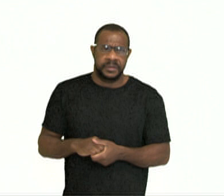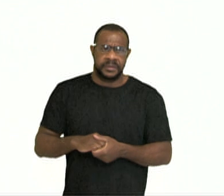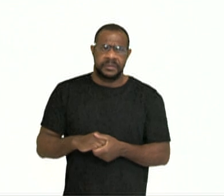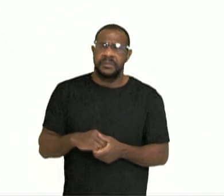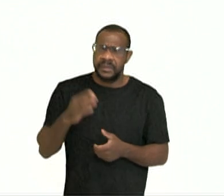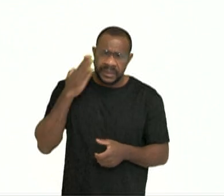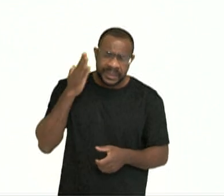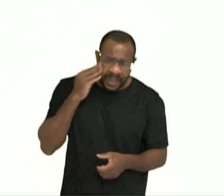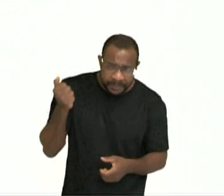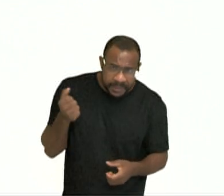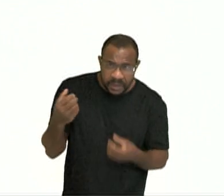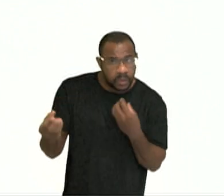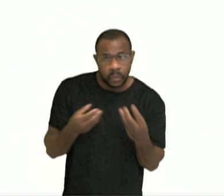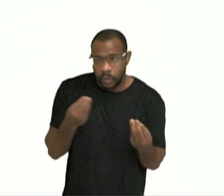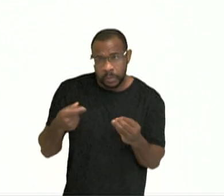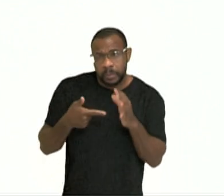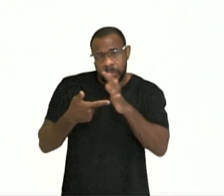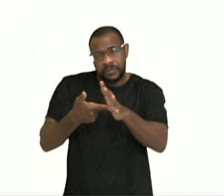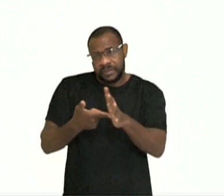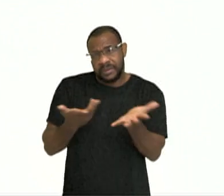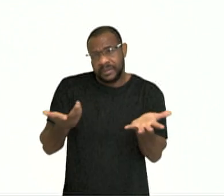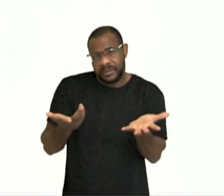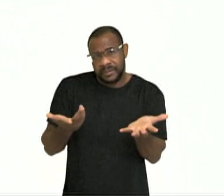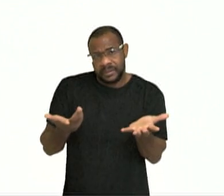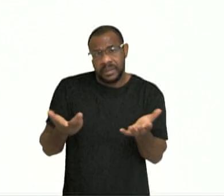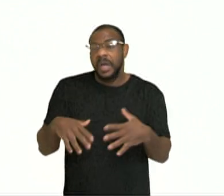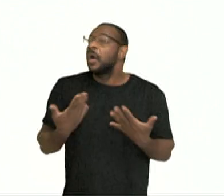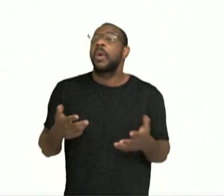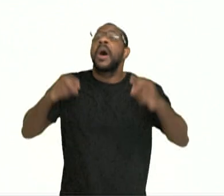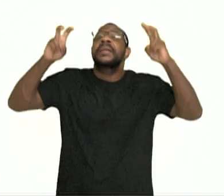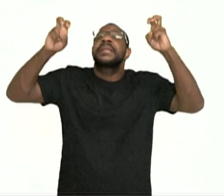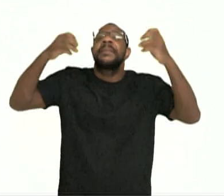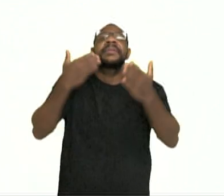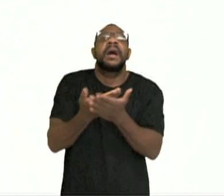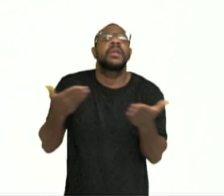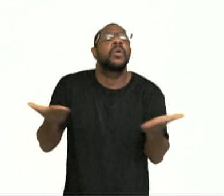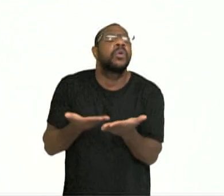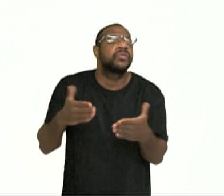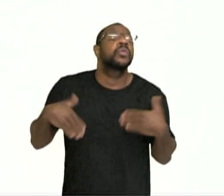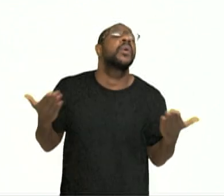Vocês sabem? Desconfiam? Qual que é o tema da nossa aula de hoje?